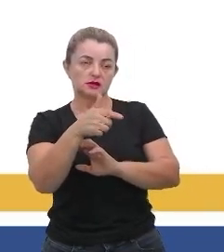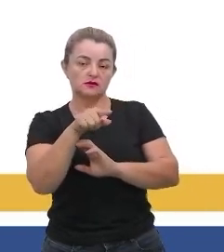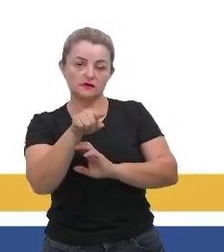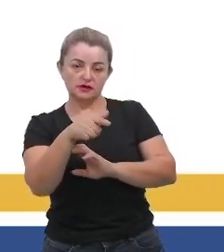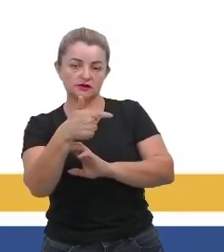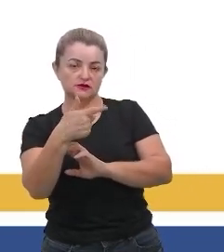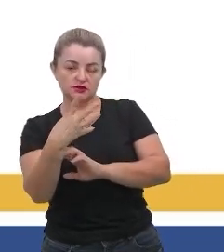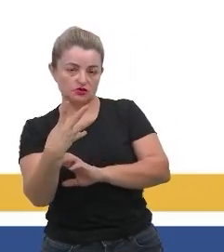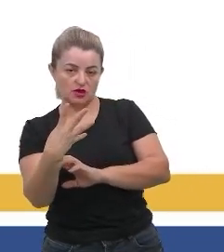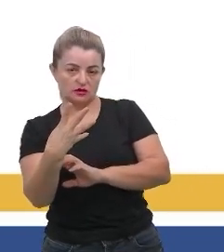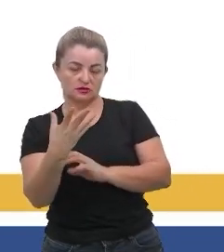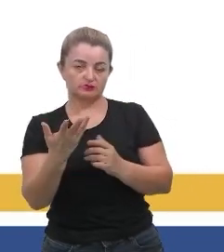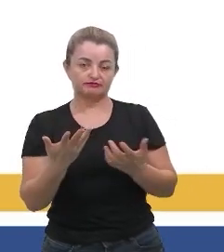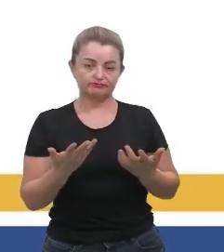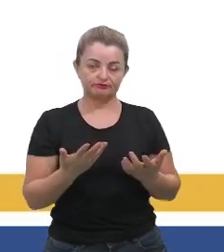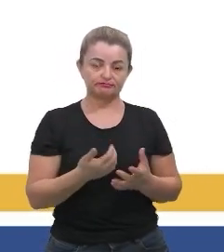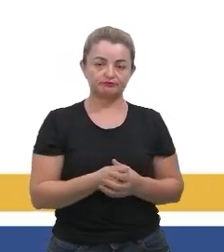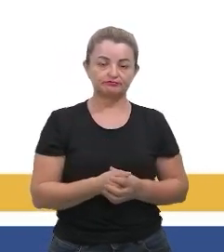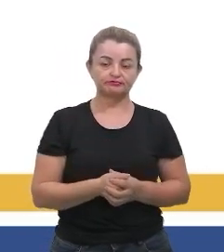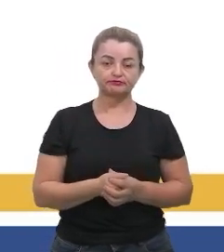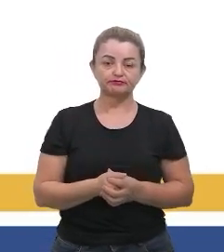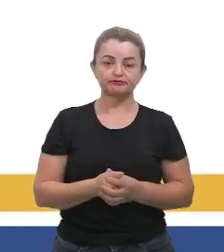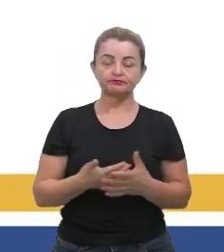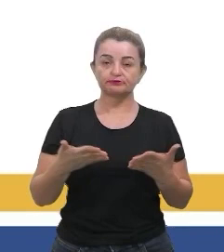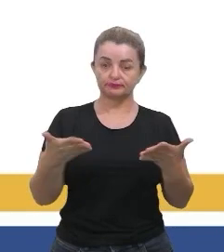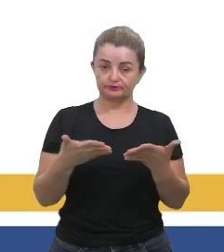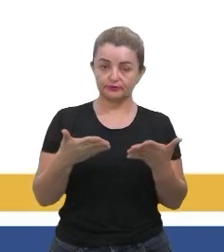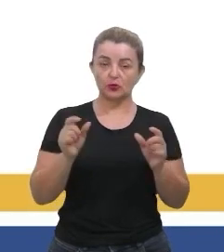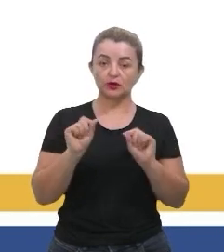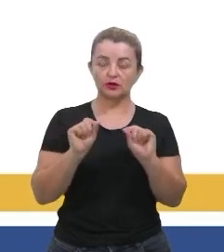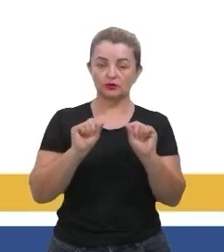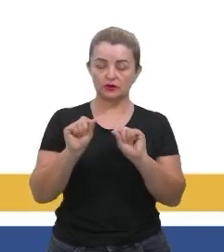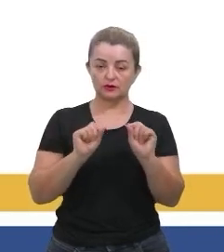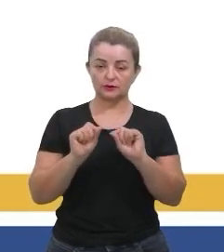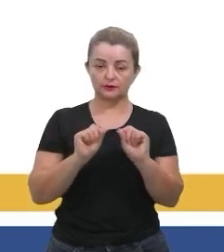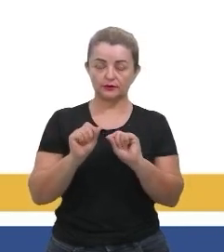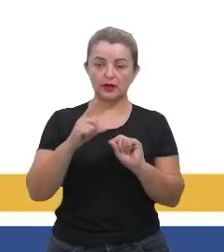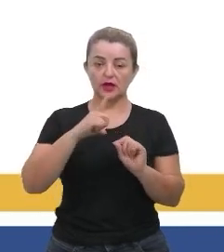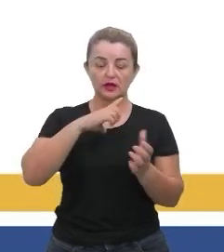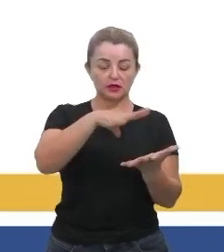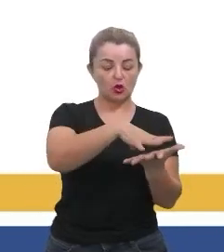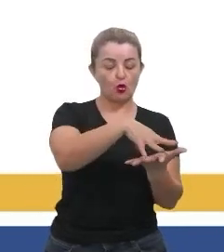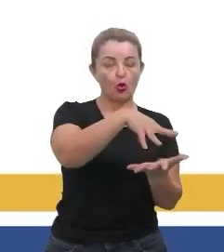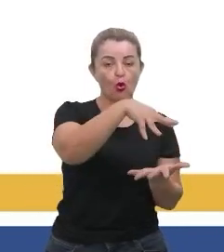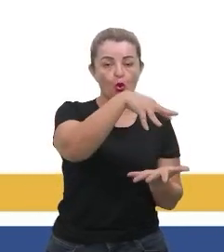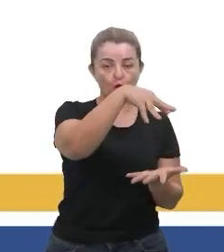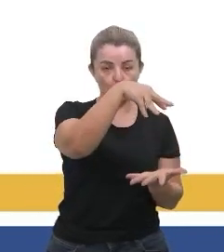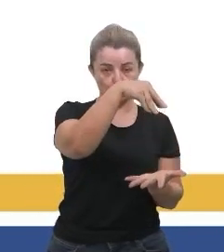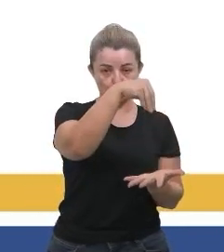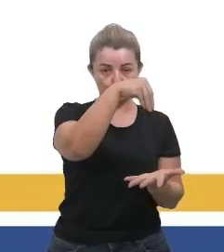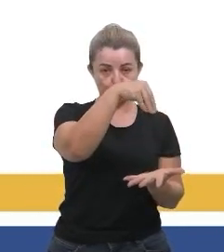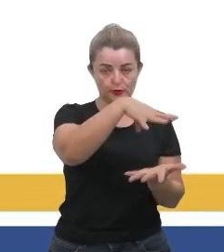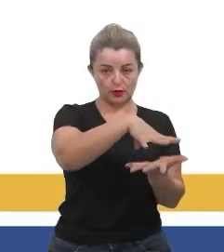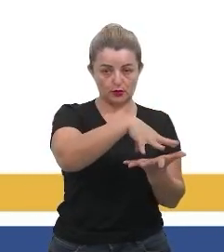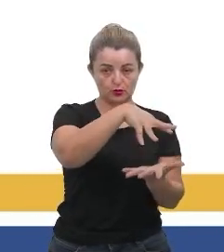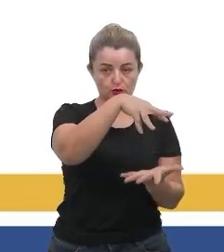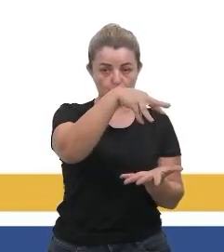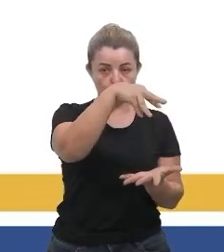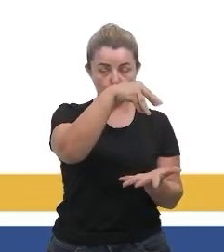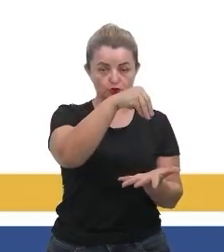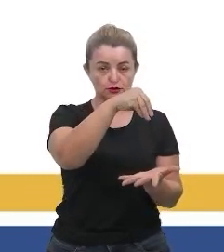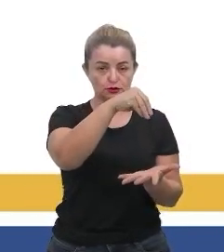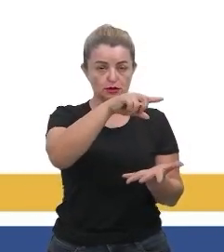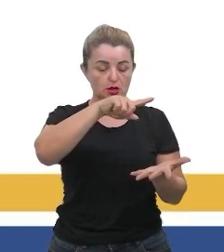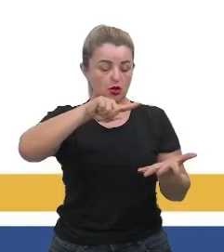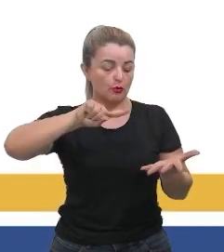648, tá bom? Vamos lá? Agora, o que aconteceu? A gente tem um cone, né, o tronco de um cone perfurado, né, no